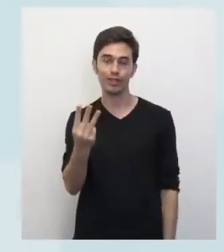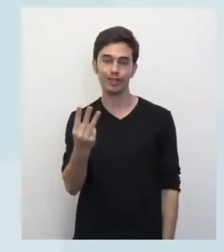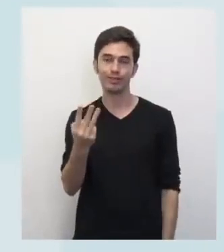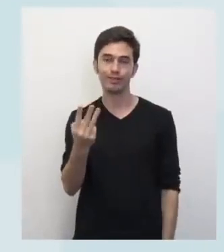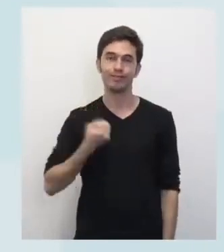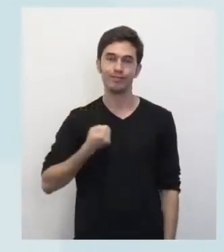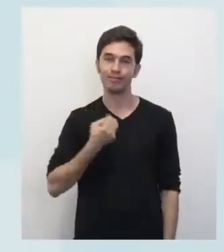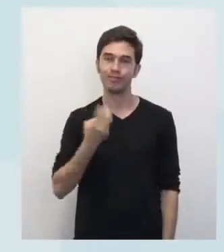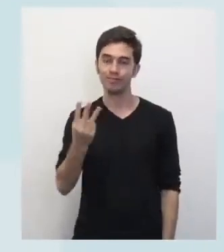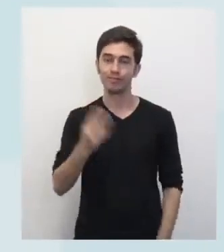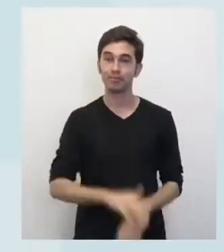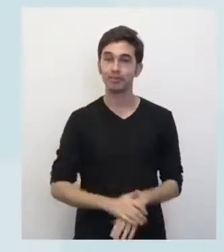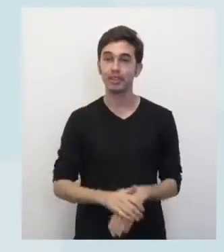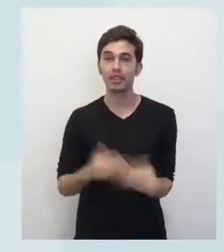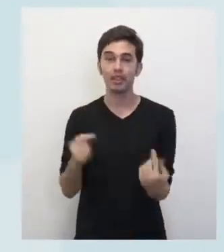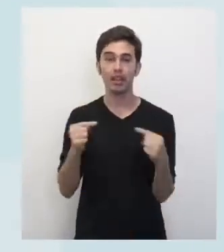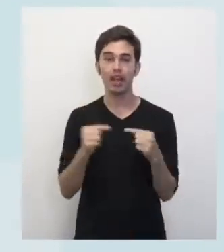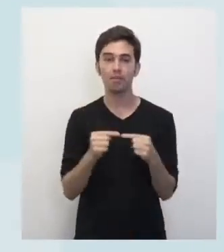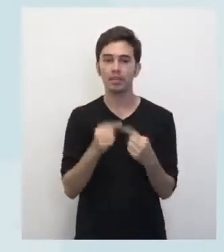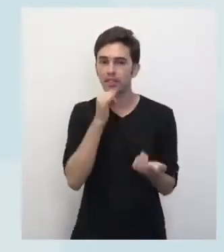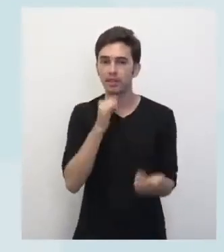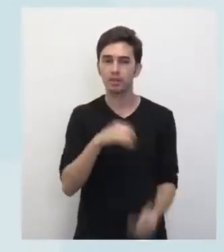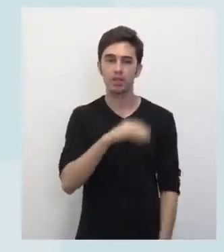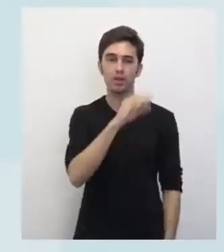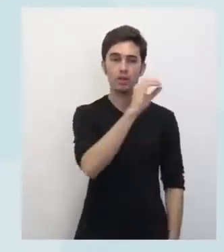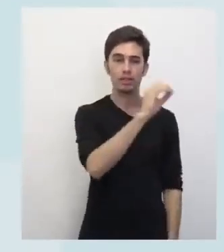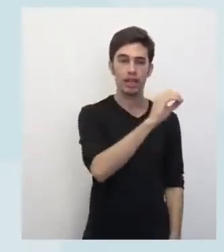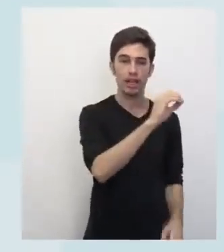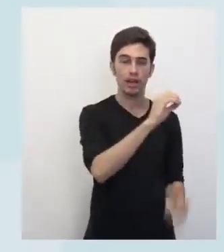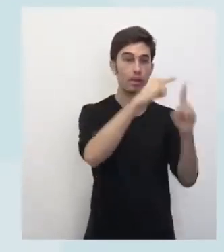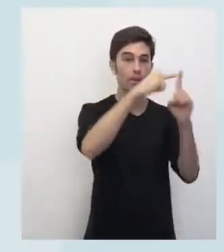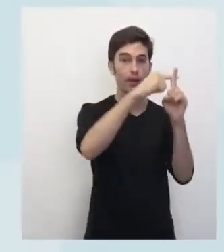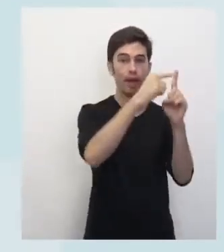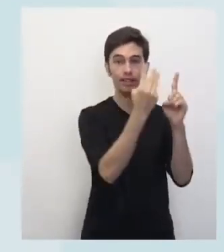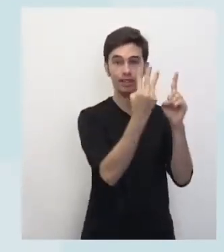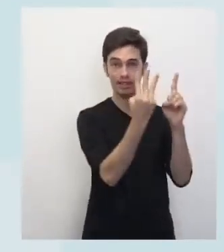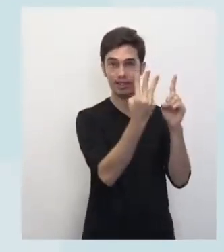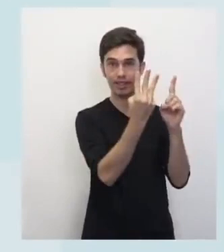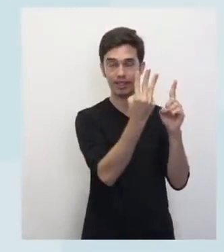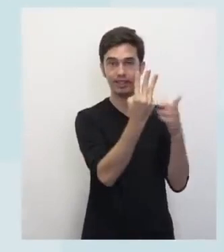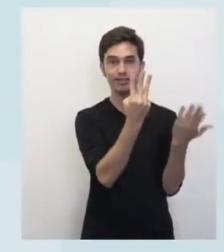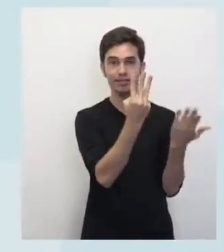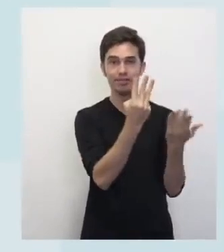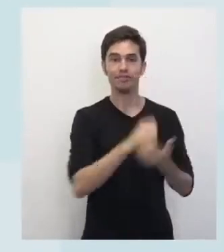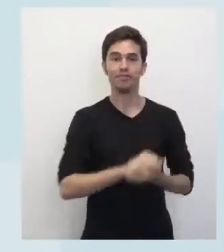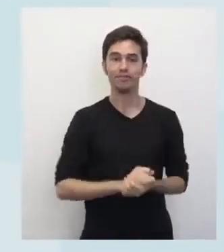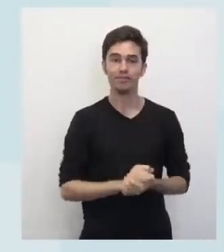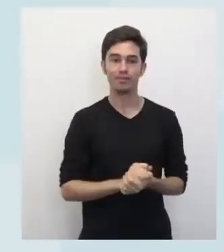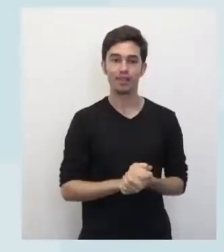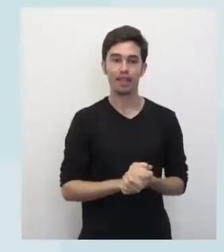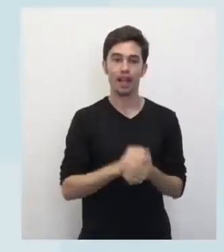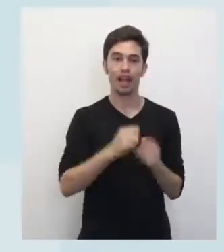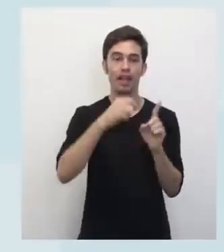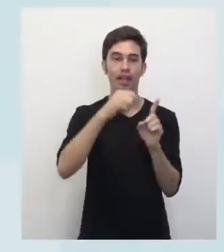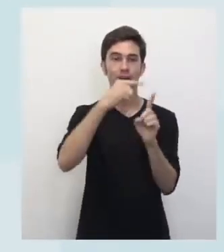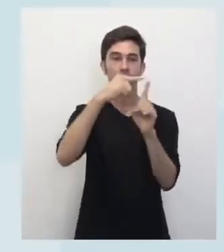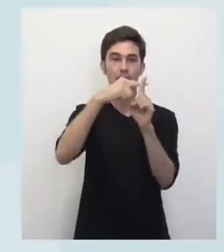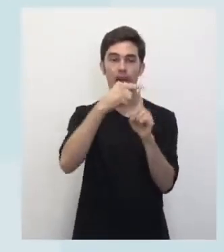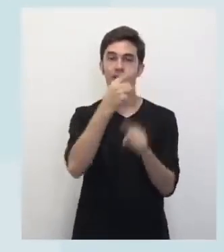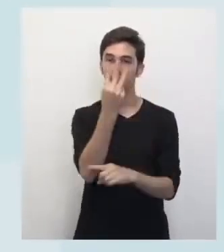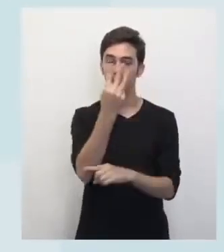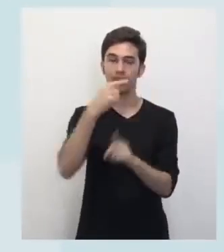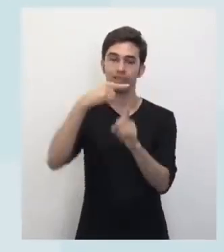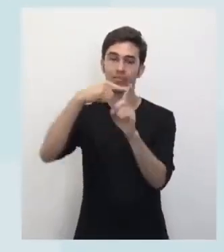3. Múltiplos de 3 como? Eu estou somando 3, ó, então a primeira ideia aqui, ó, eu estou somando 3 a cada